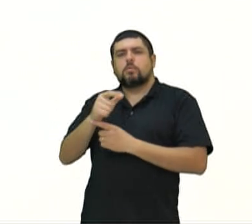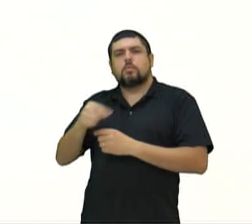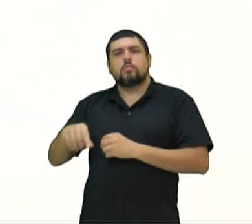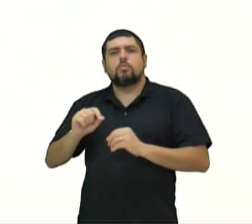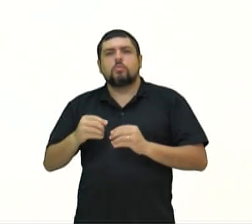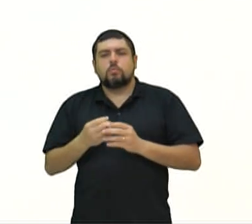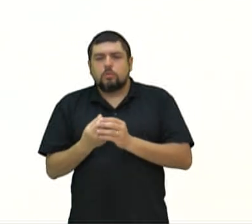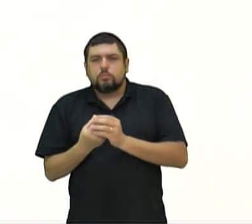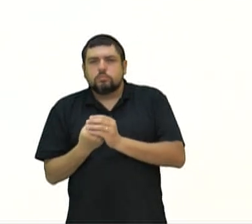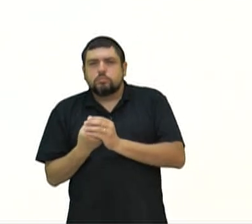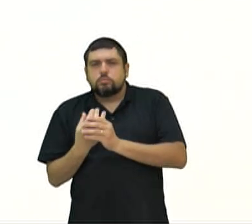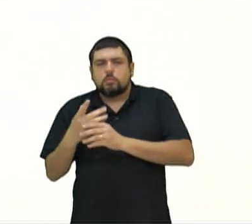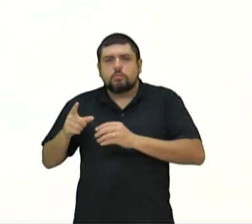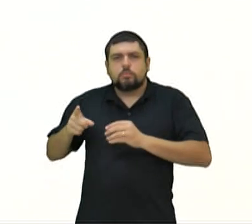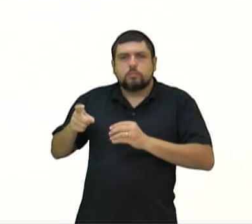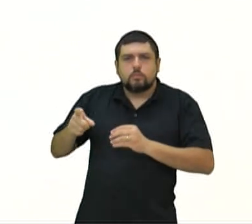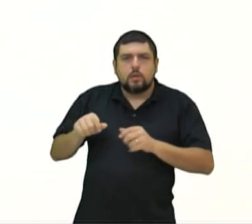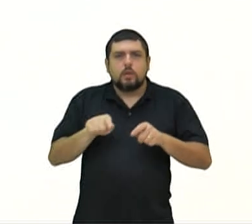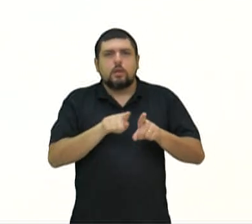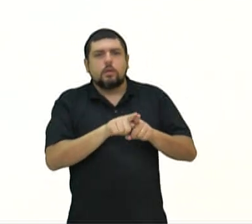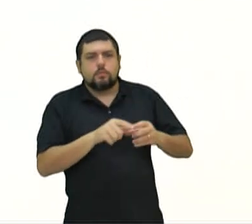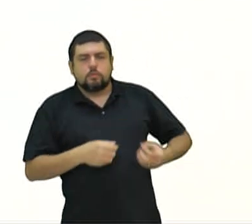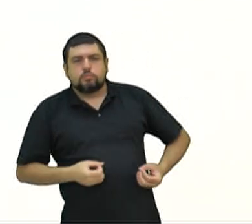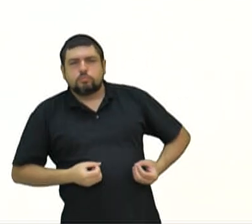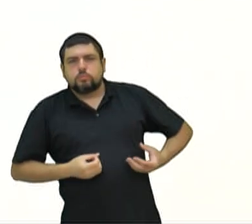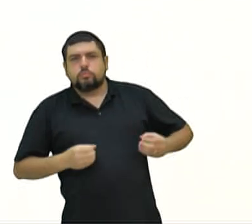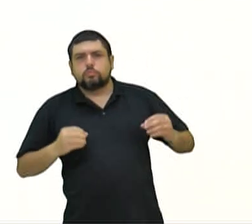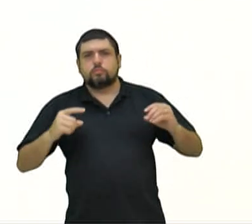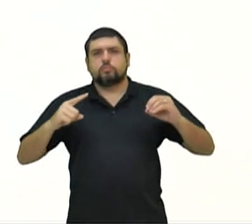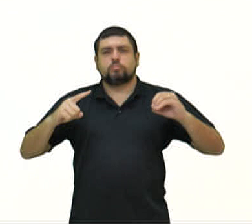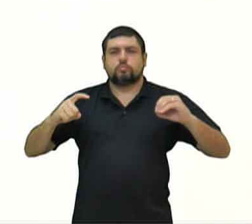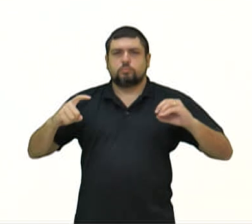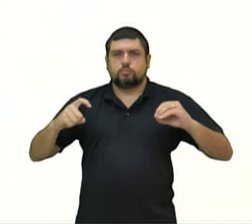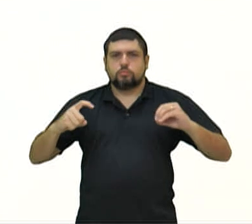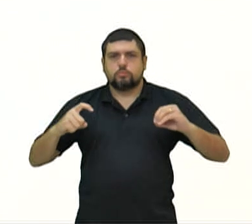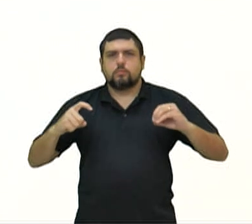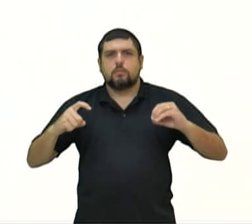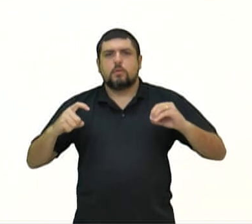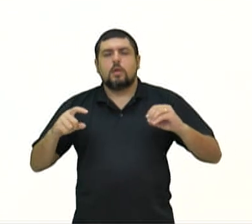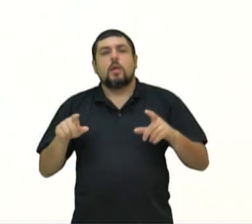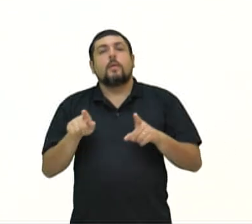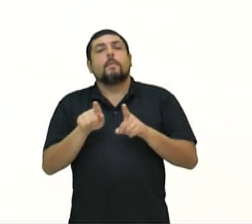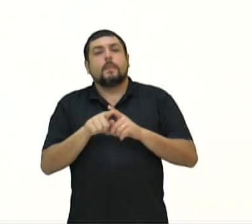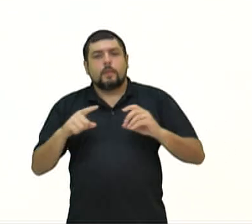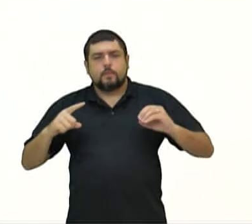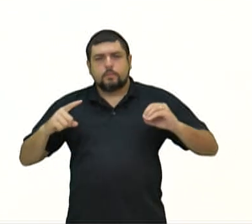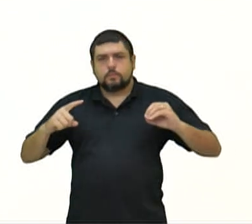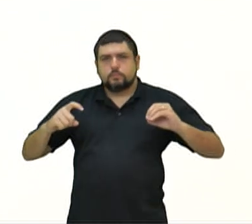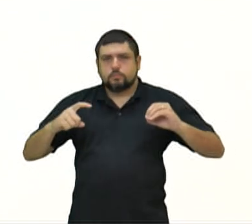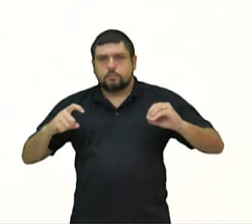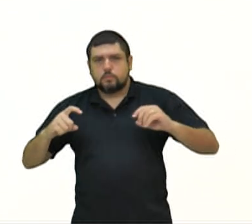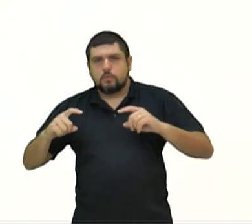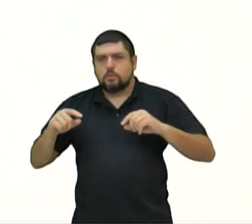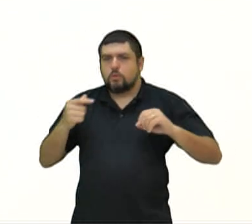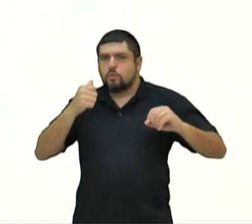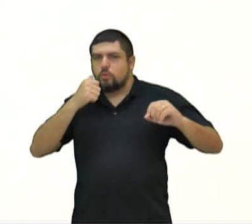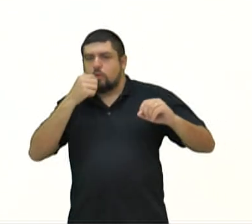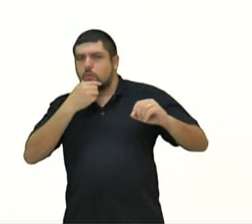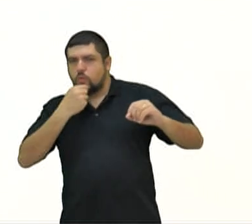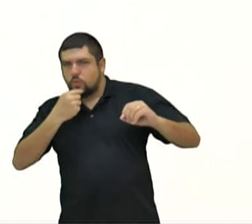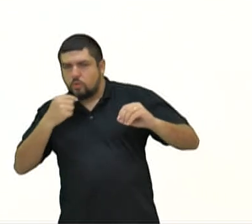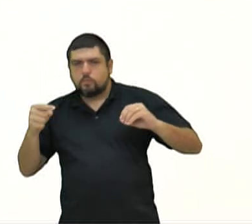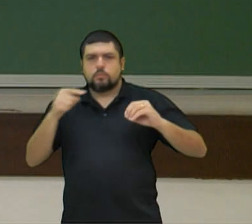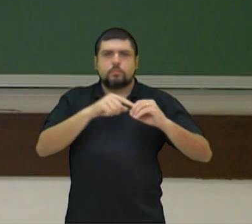gametas, gametogênese, e pela fertilização ou fecundação, com consequente união dos gametas masculino e feminino,